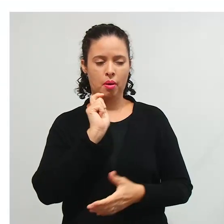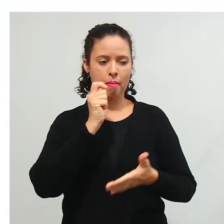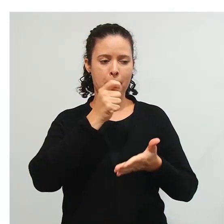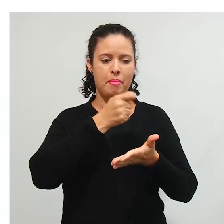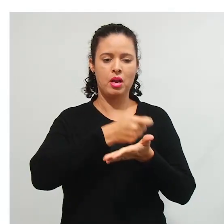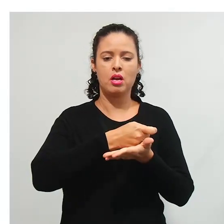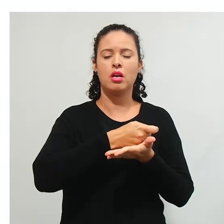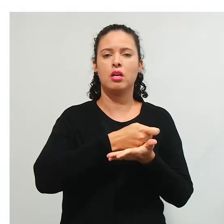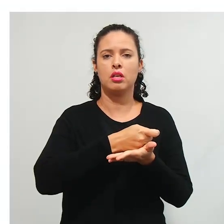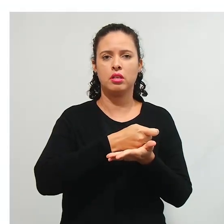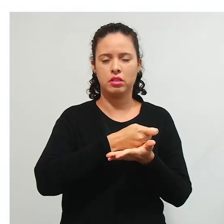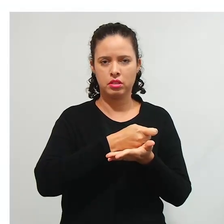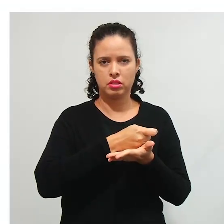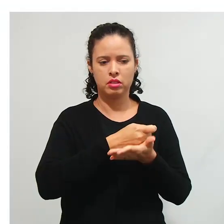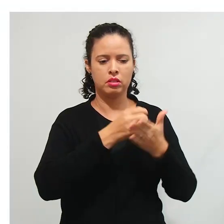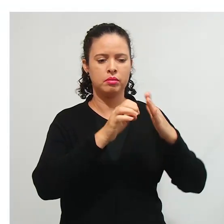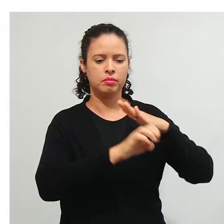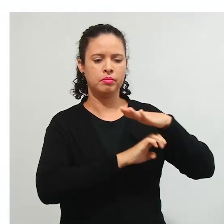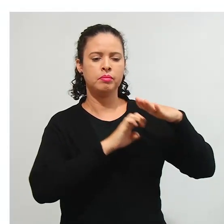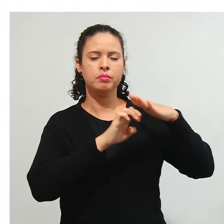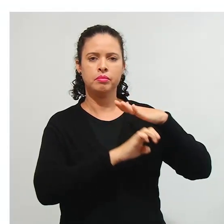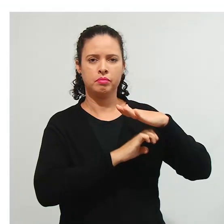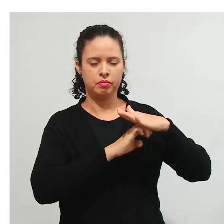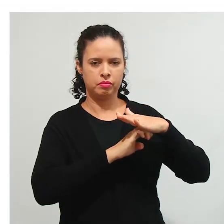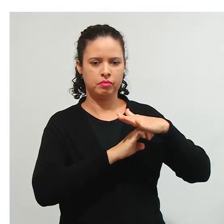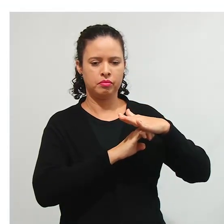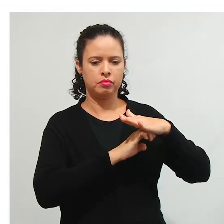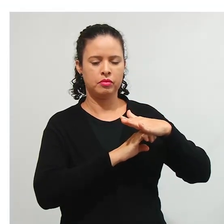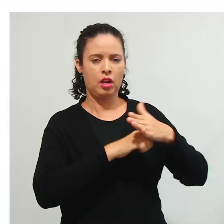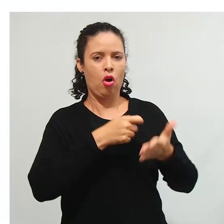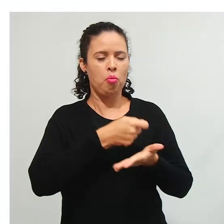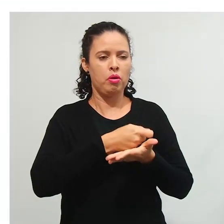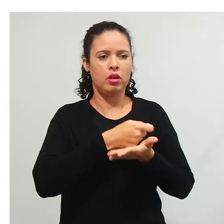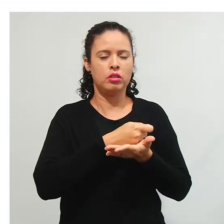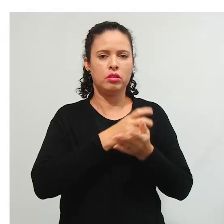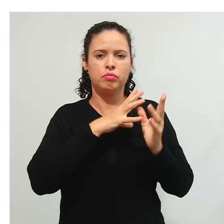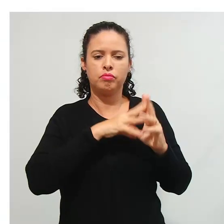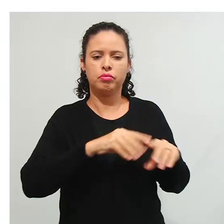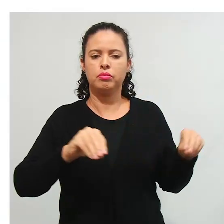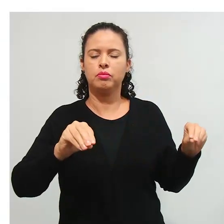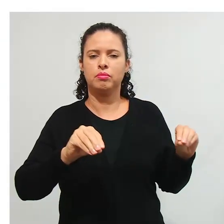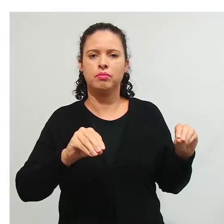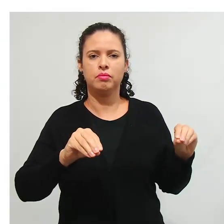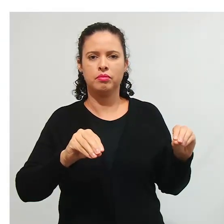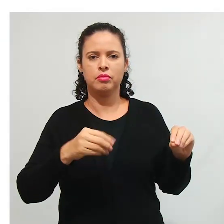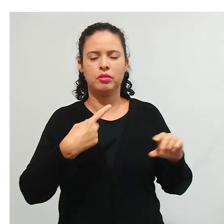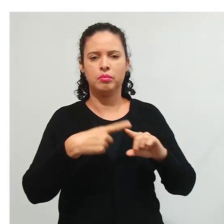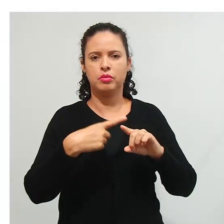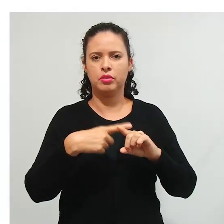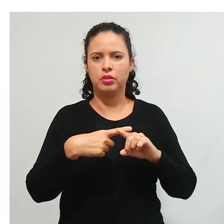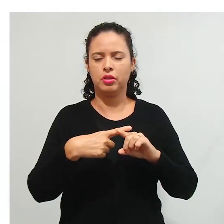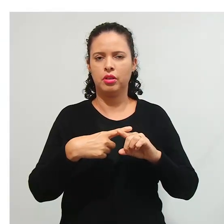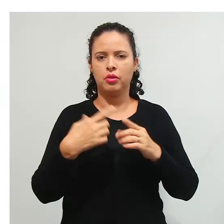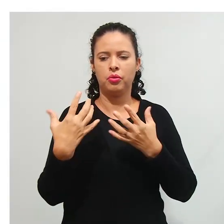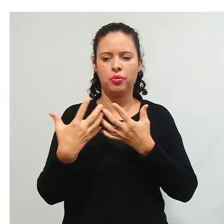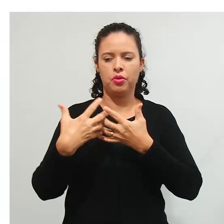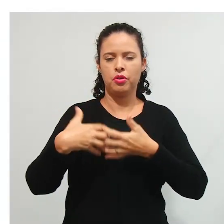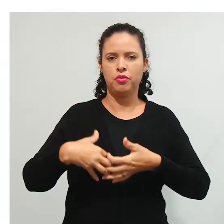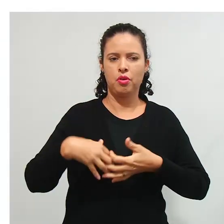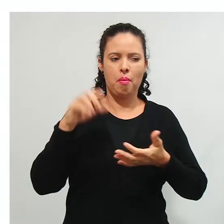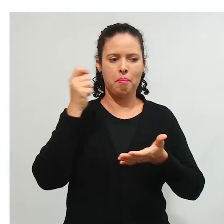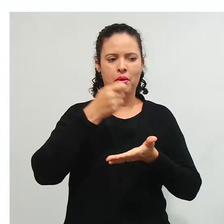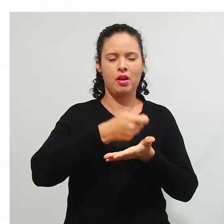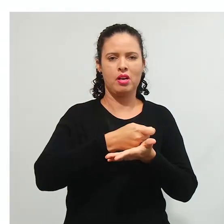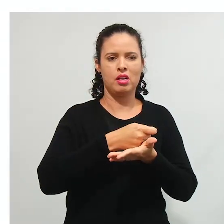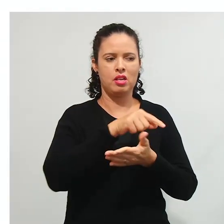extingue o quê? Paguei. Então, extingue a obrigação. O Instituto Federal não deve